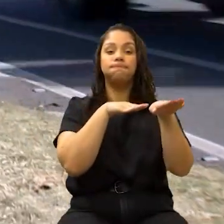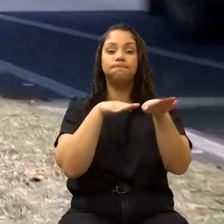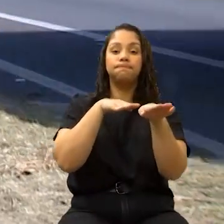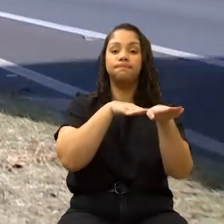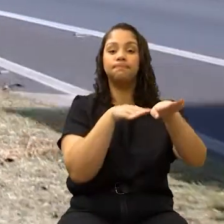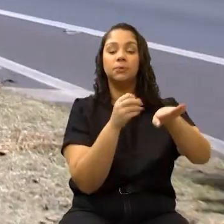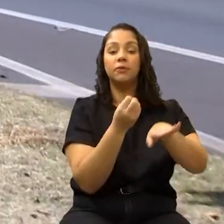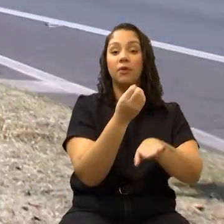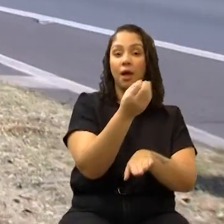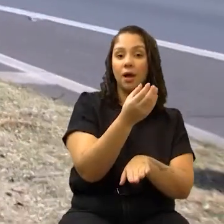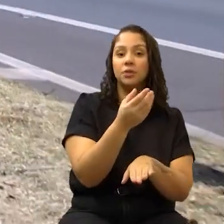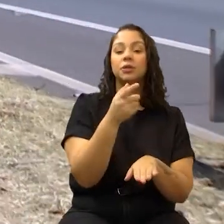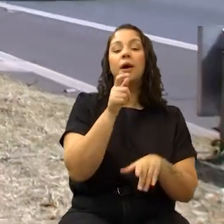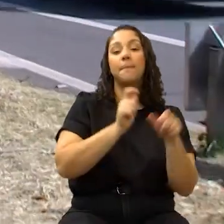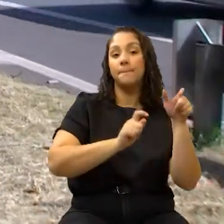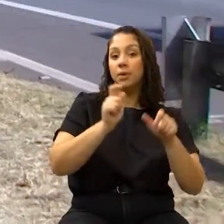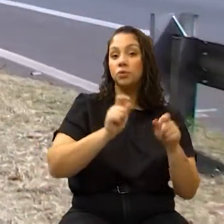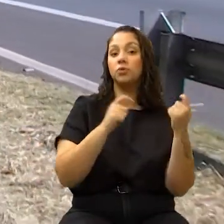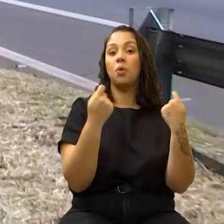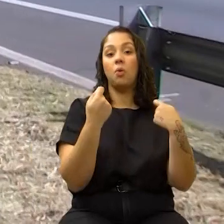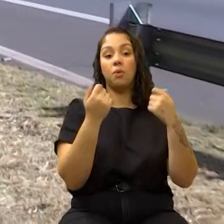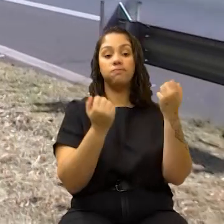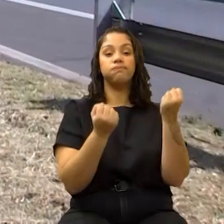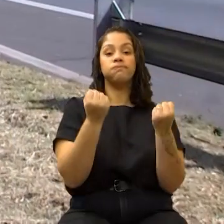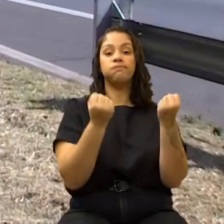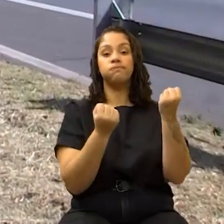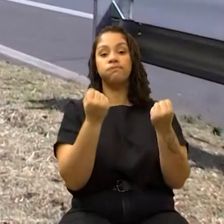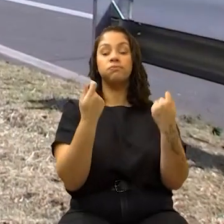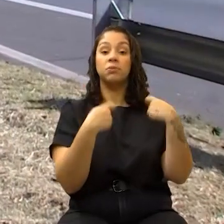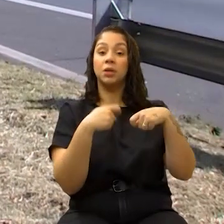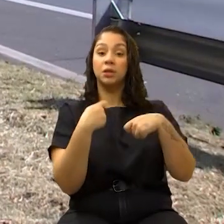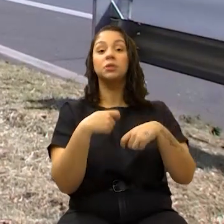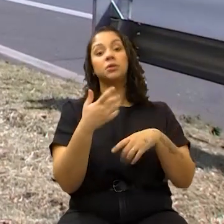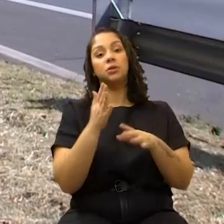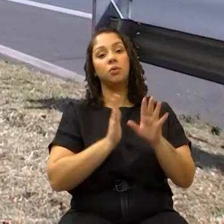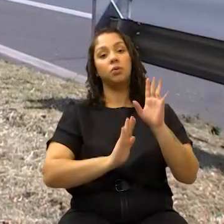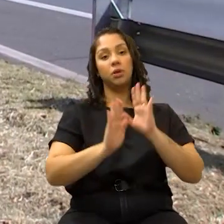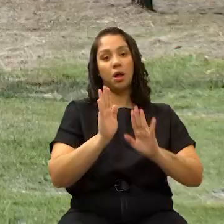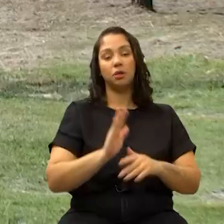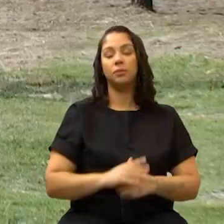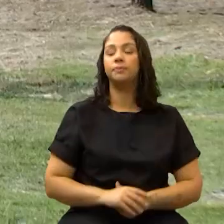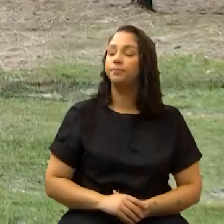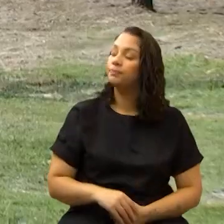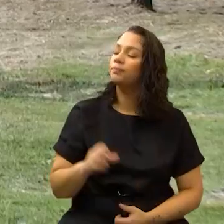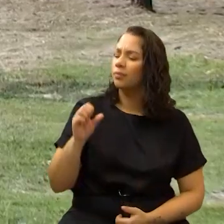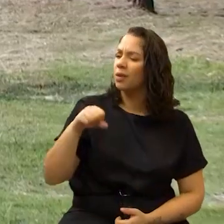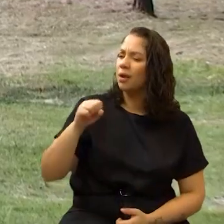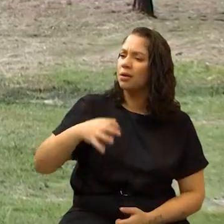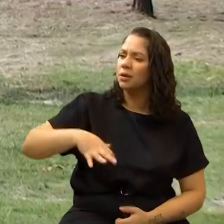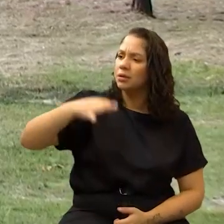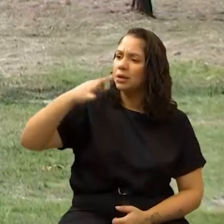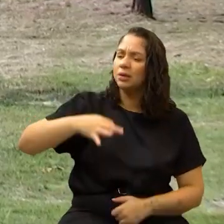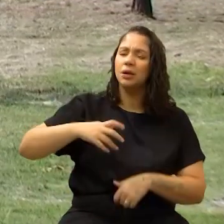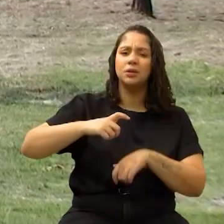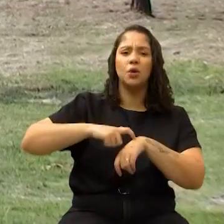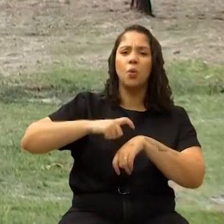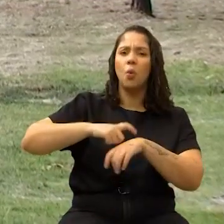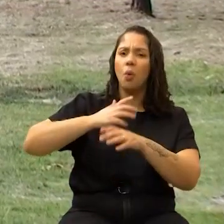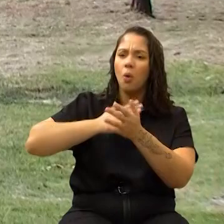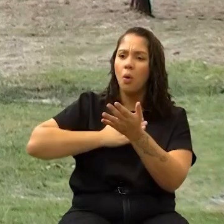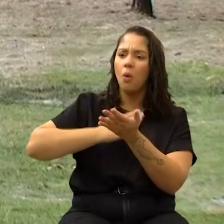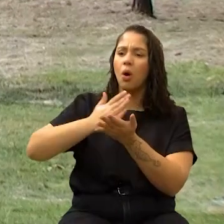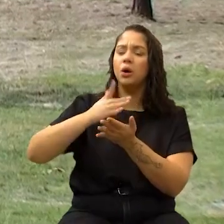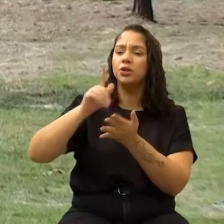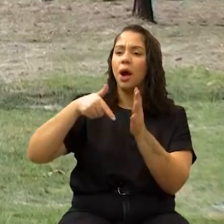no feriadão, não é? O motorista tem que ter certamente alguns cuidados nesse momento, né? Com certeza. Desde o início,